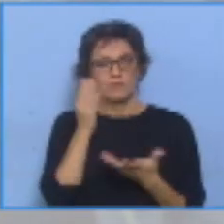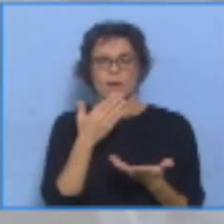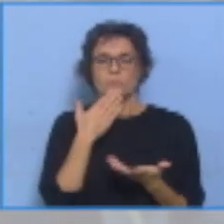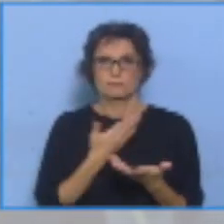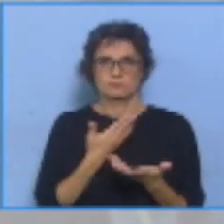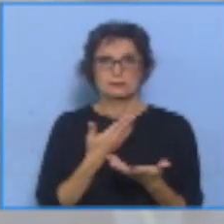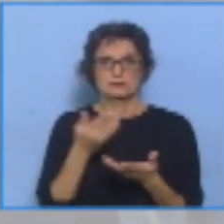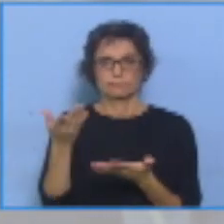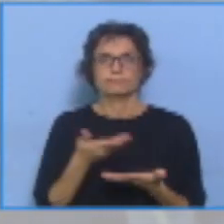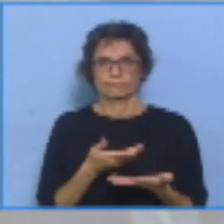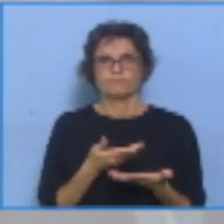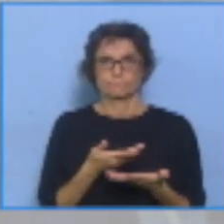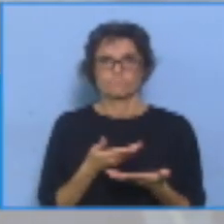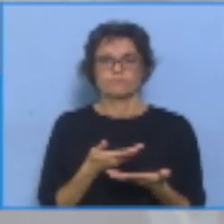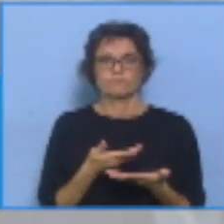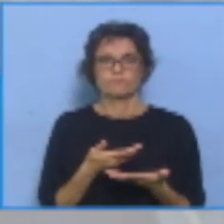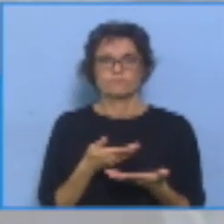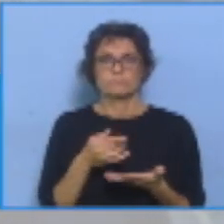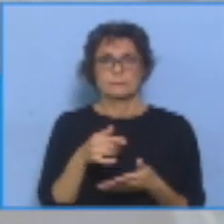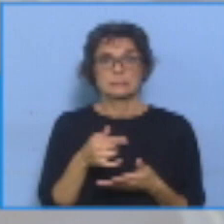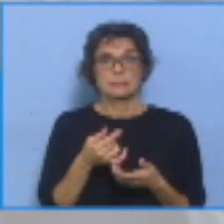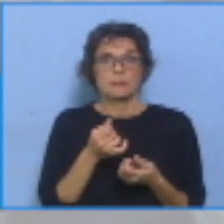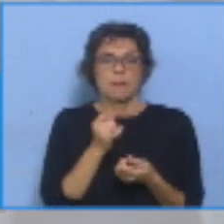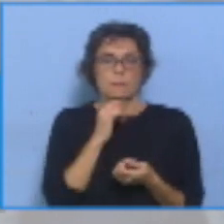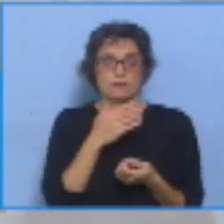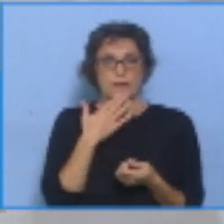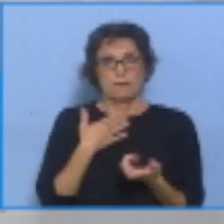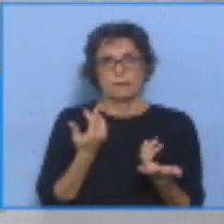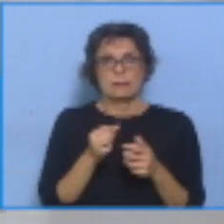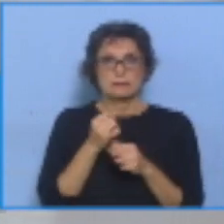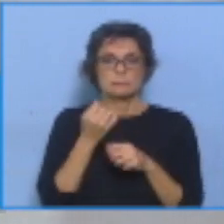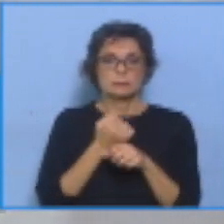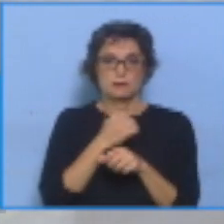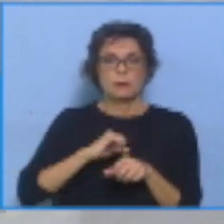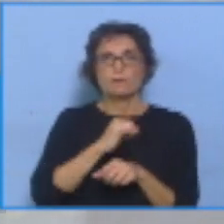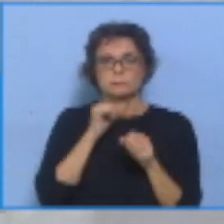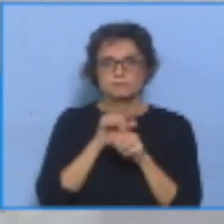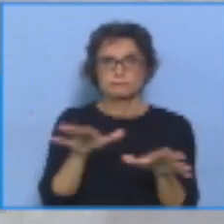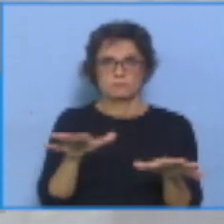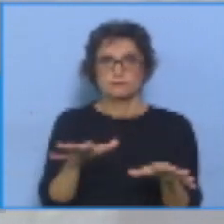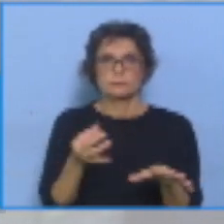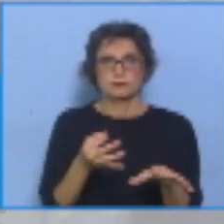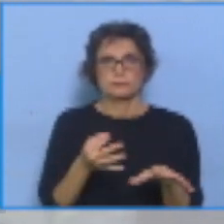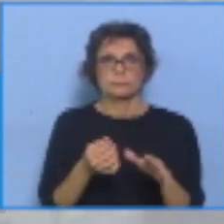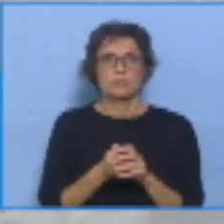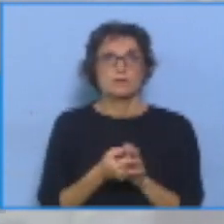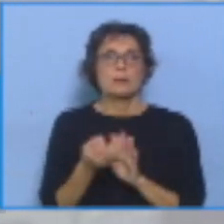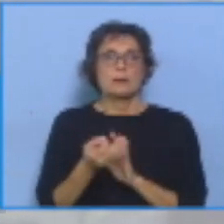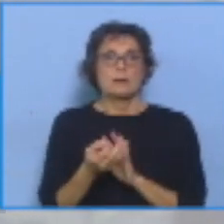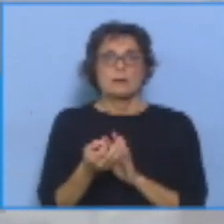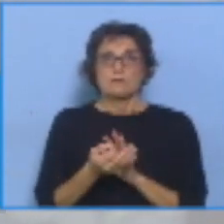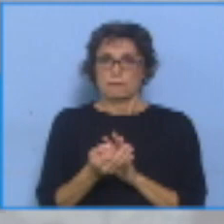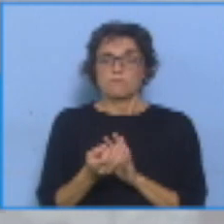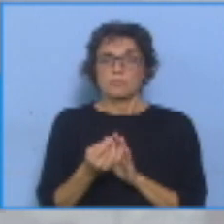grato pela oportunidade também de aqui divulgar um bocadinho do trabalho que fazemos. De facto, foi instituída a Cátedra de